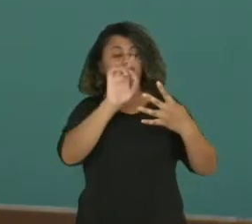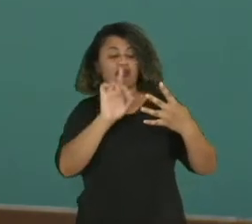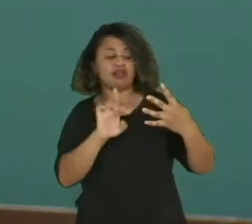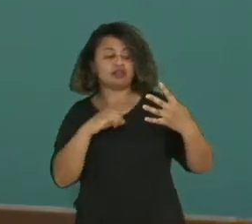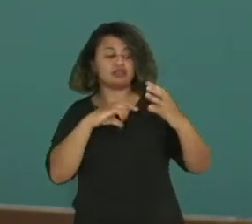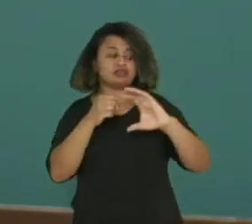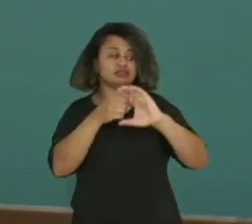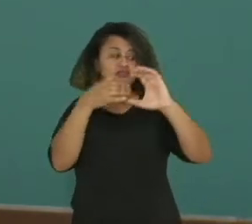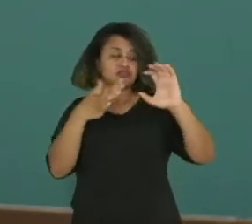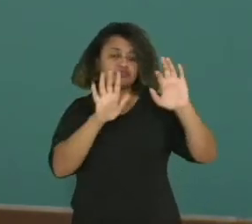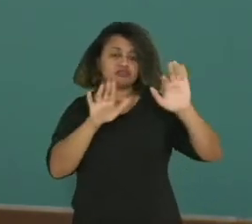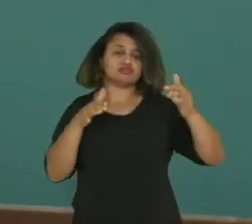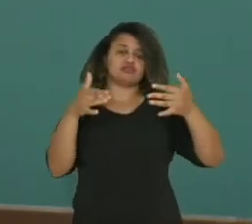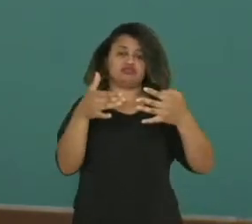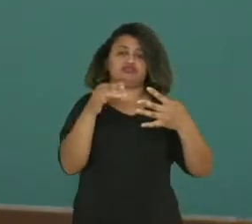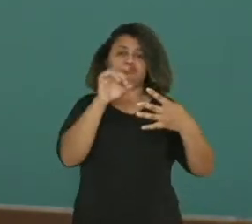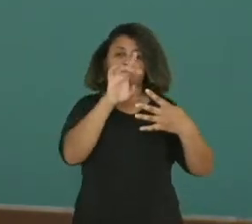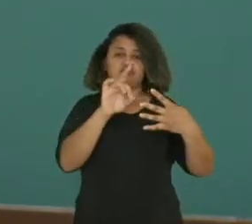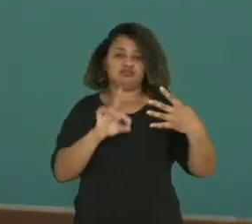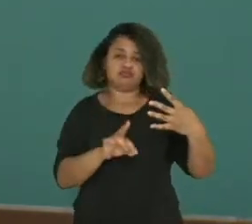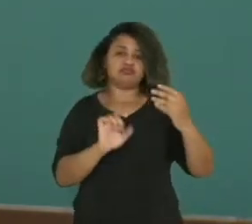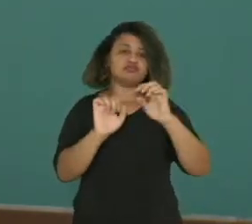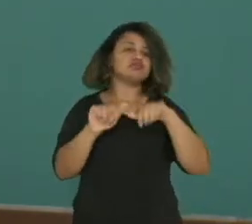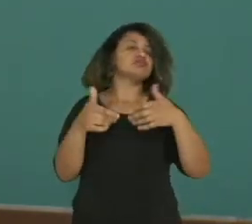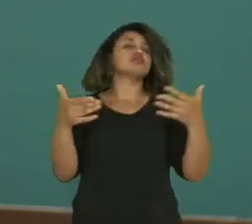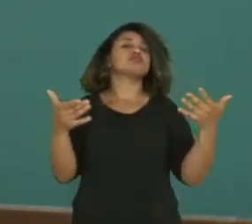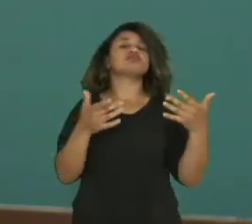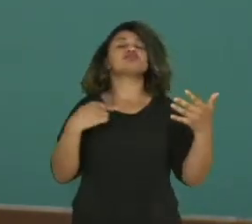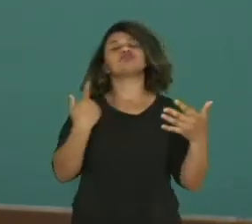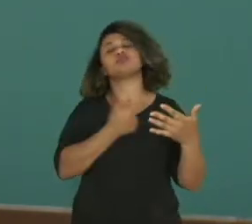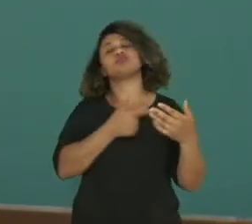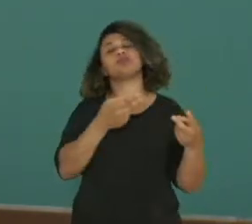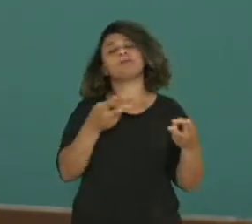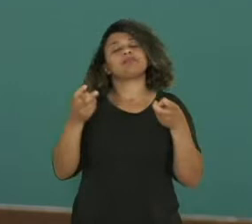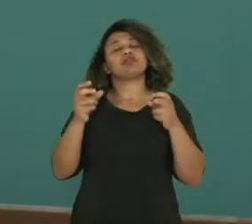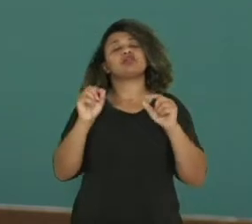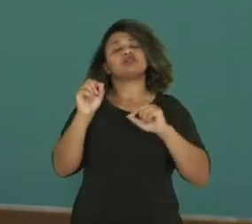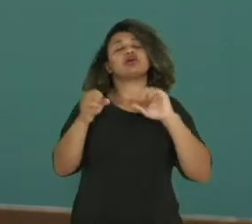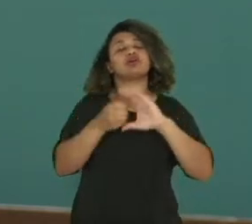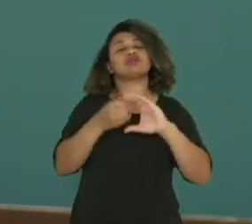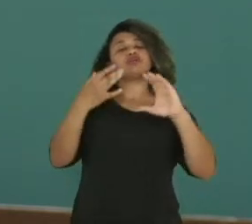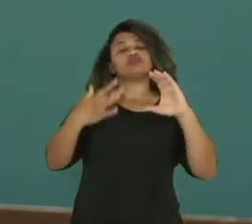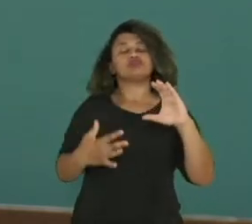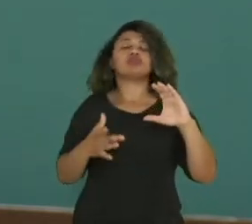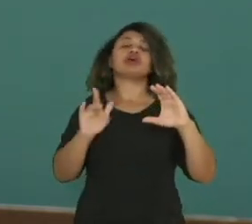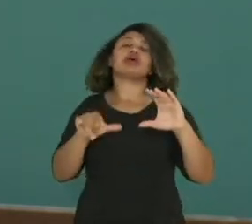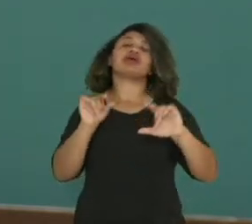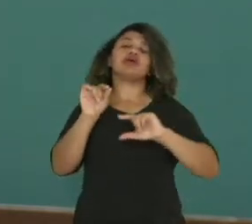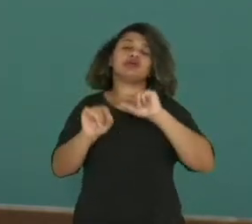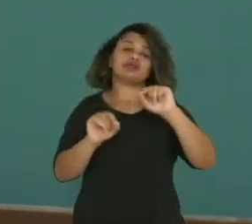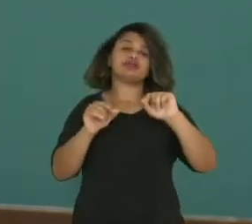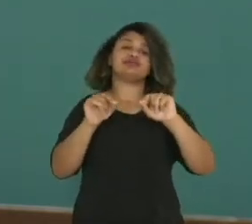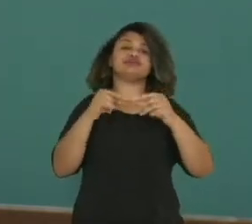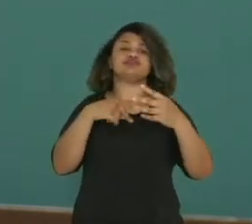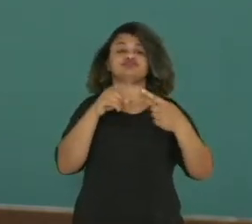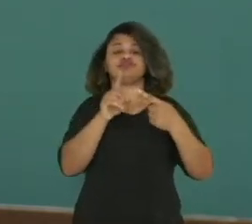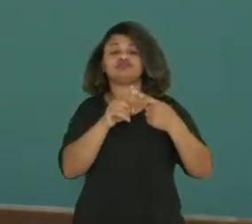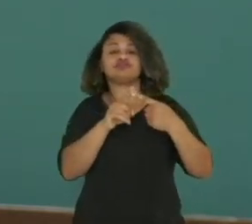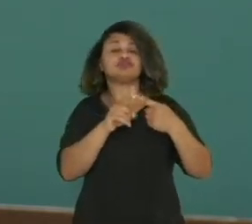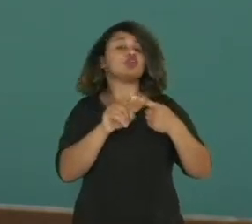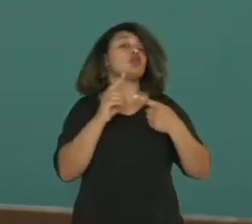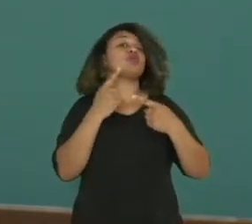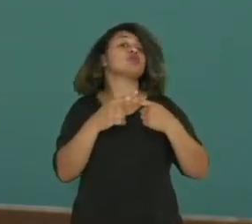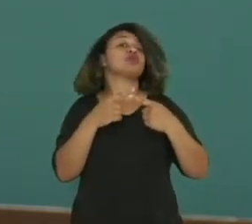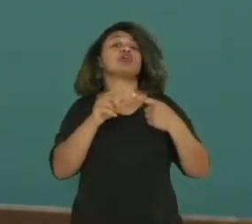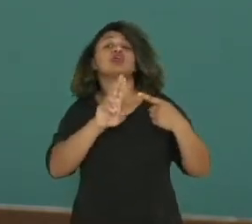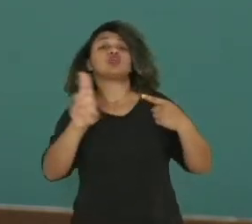características específicas, certo? E nós vamos identificar ali características que são da Zona da Mata, por que ela é